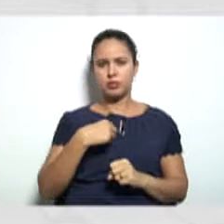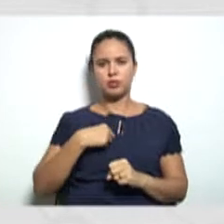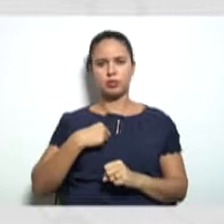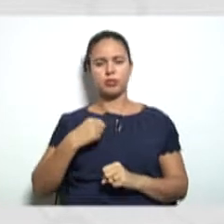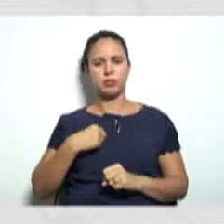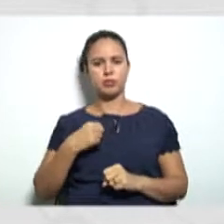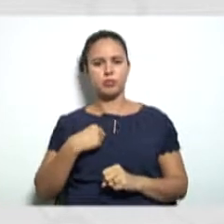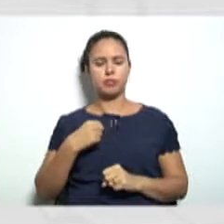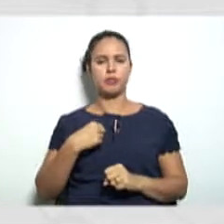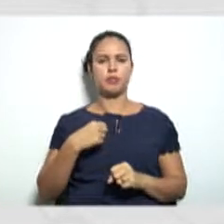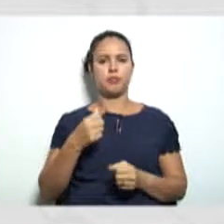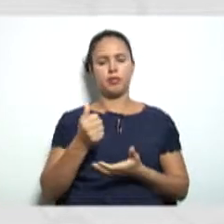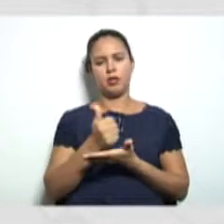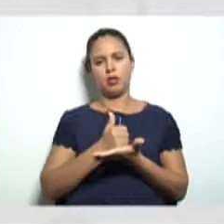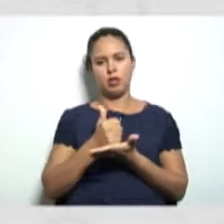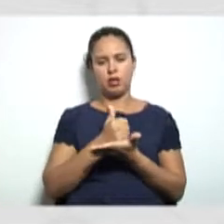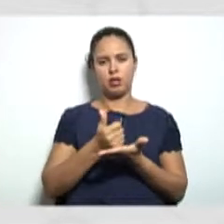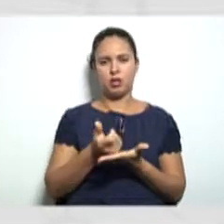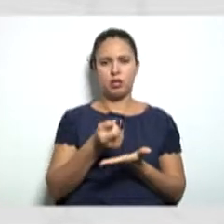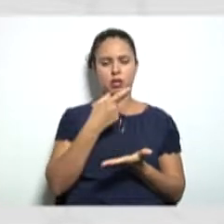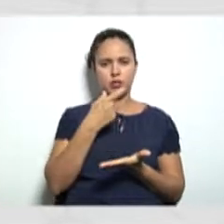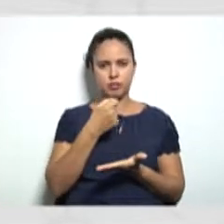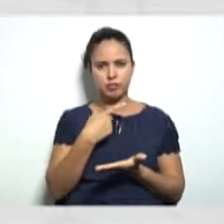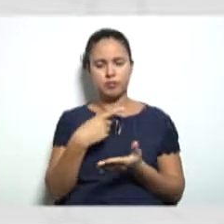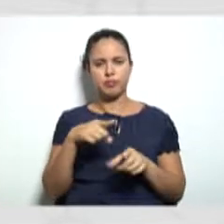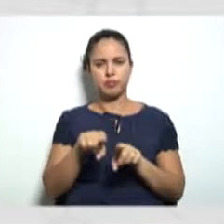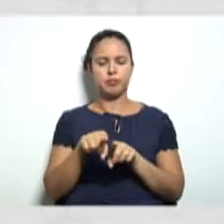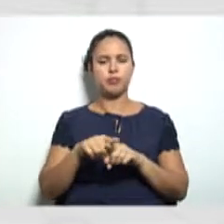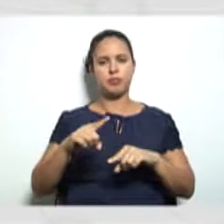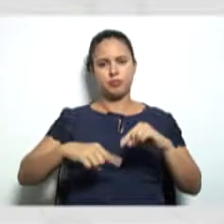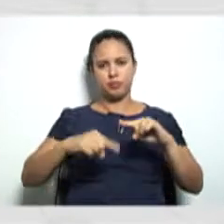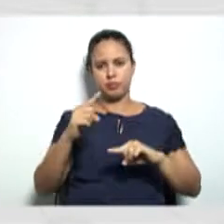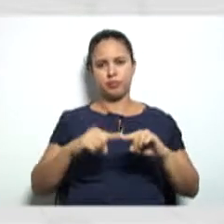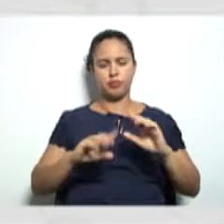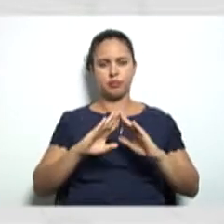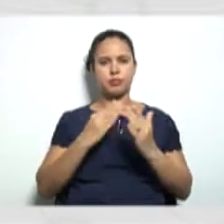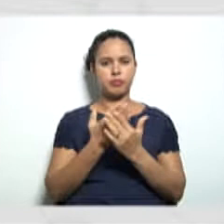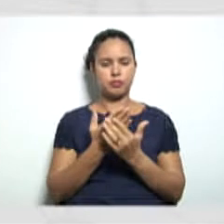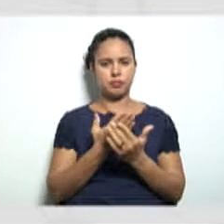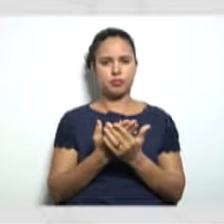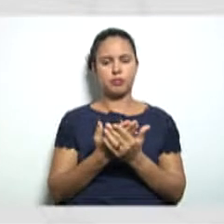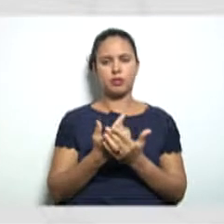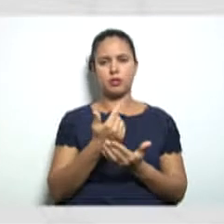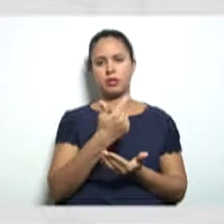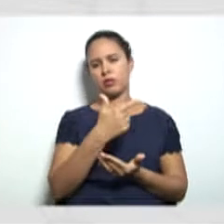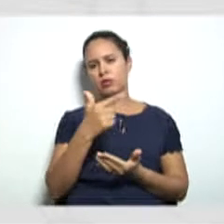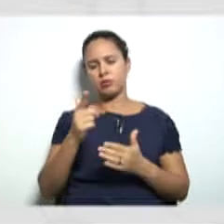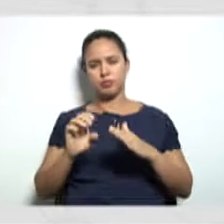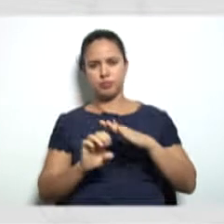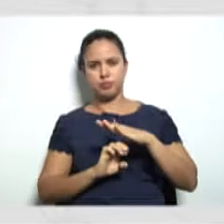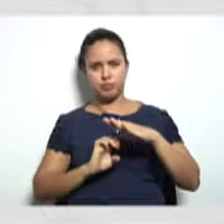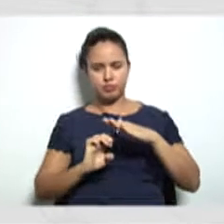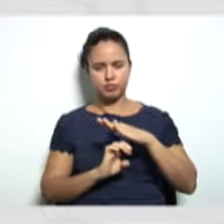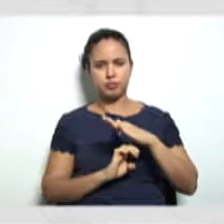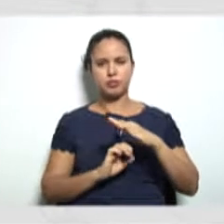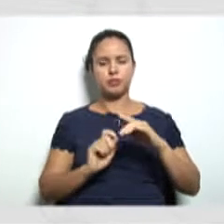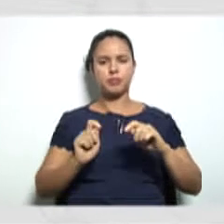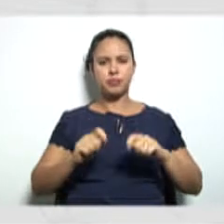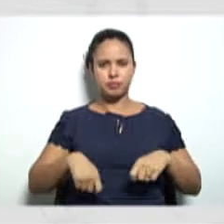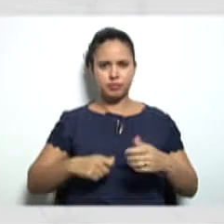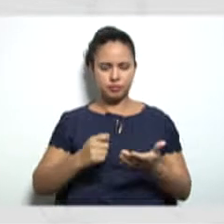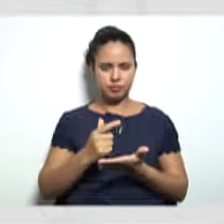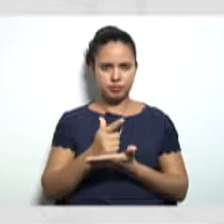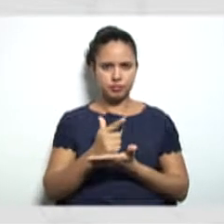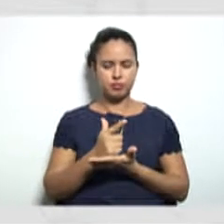roupas, medicamentos, material escolar, produtos de limpeza, entre outros. E as compras realizadas por pessoas